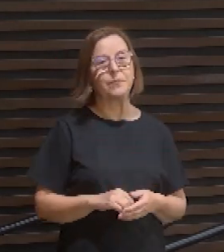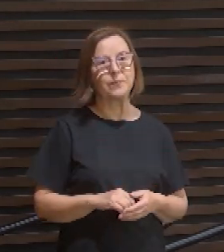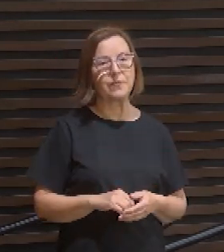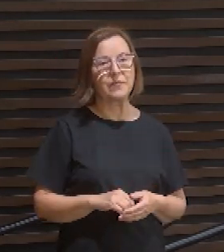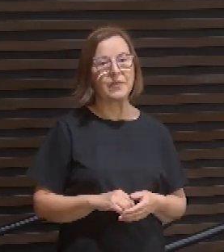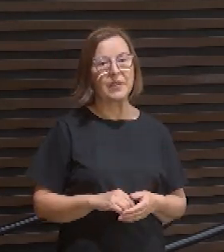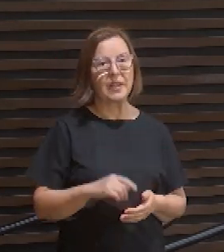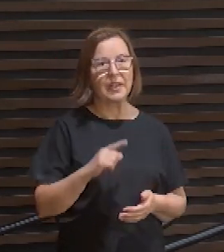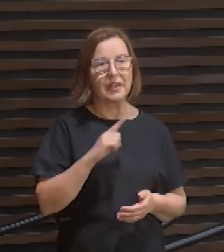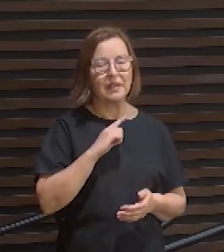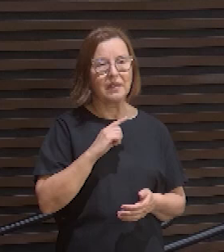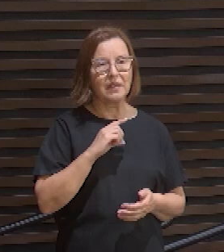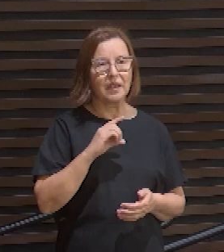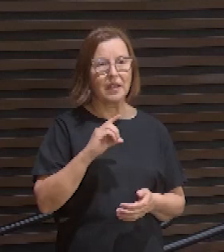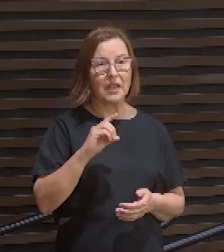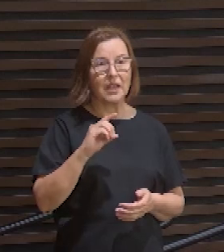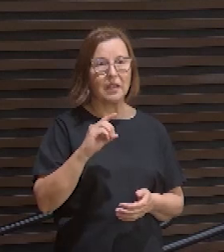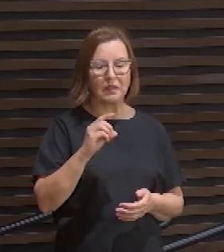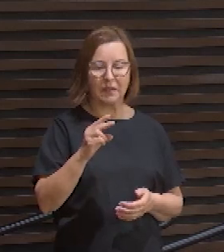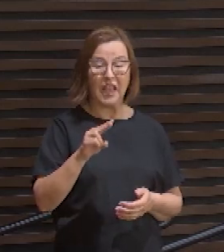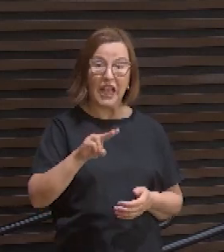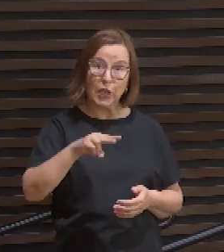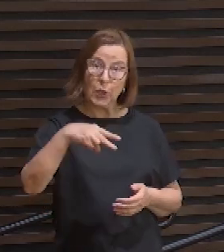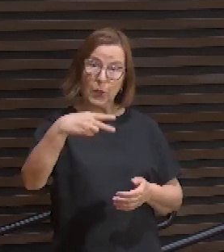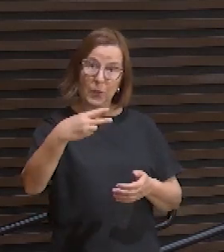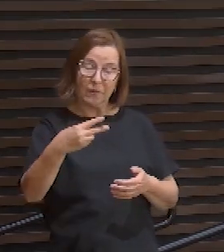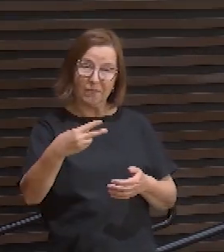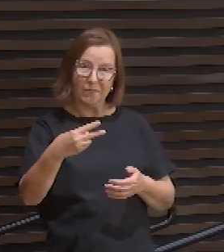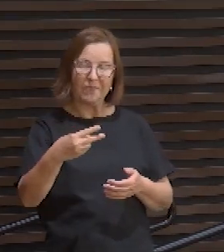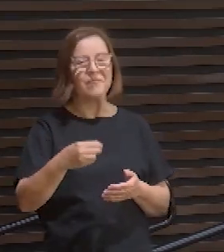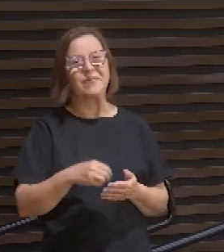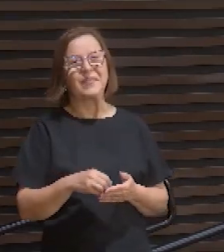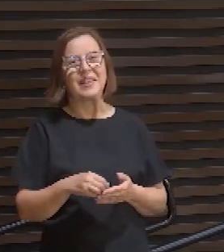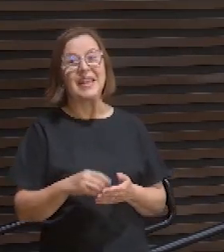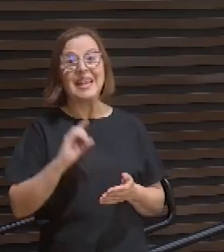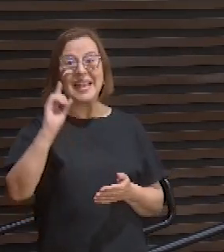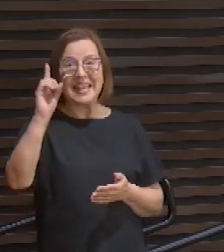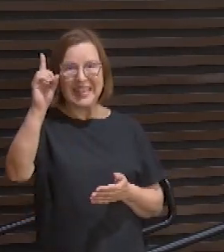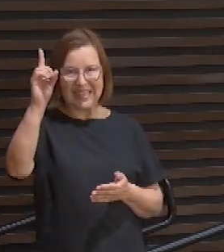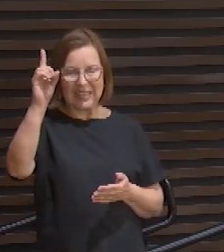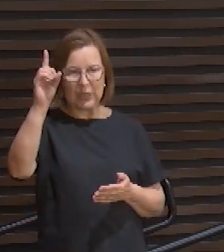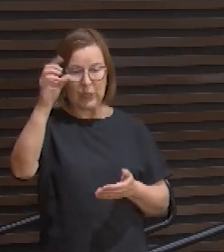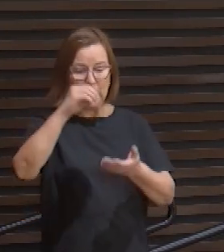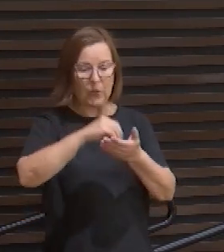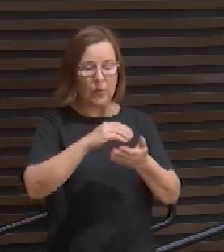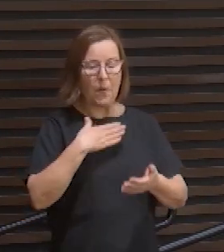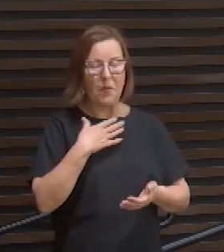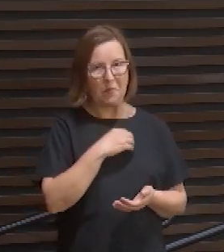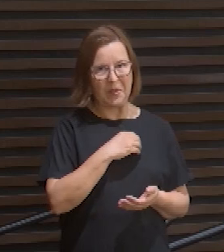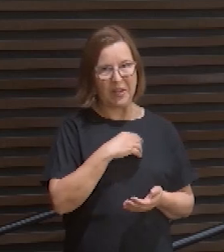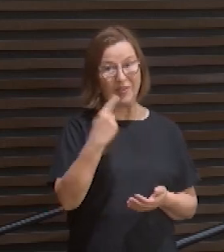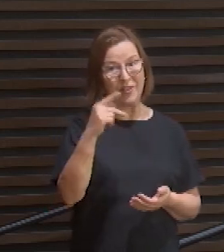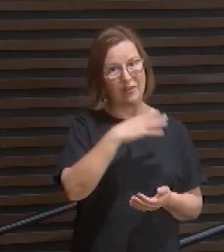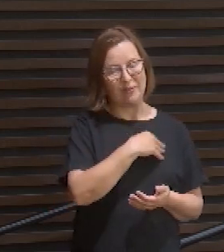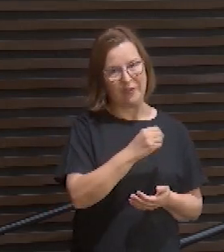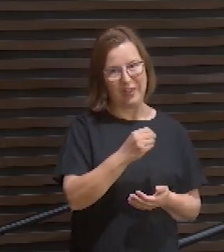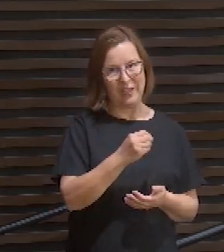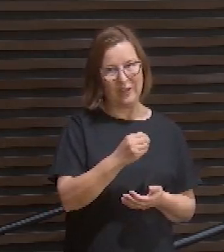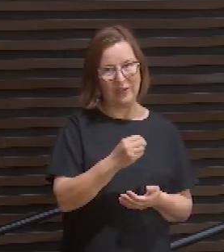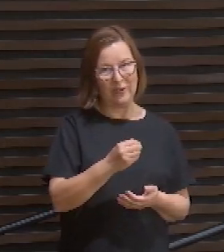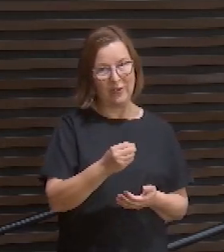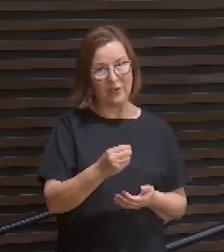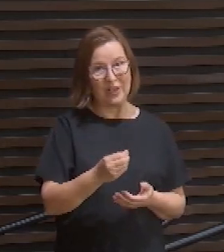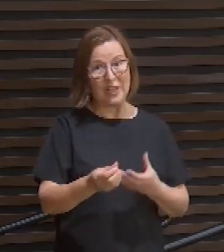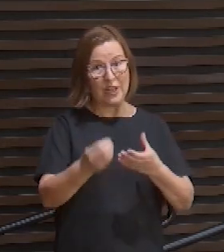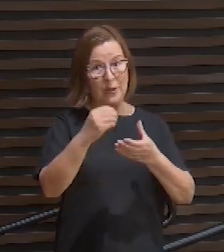dupla imputação. Ou seja, Deus imputou o meu pecado no Filho e imputou a justiça dele em